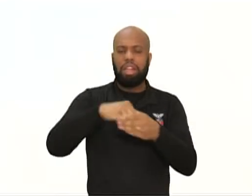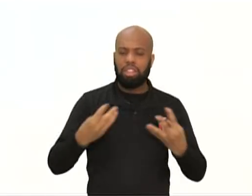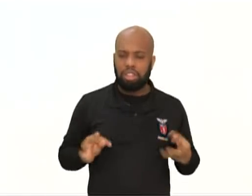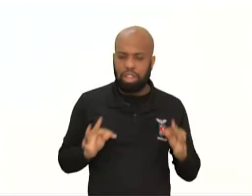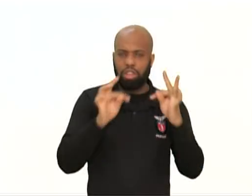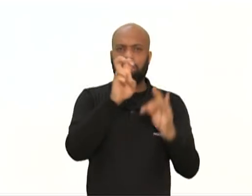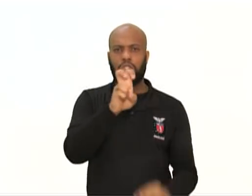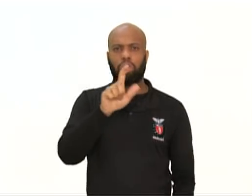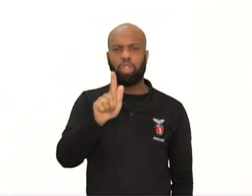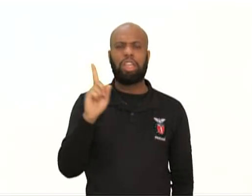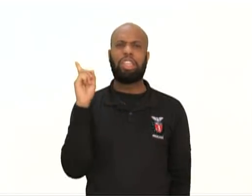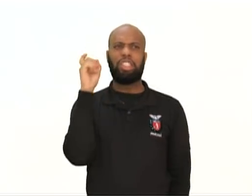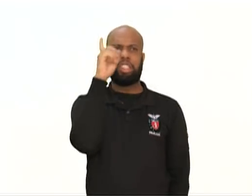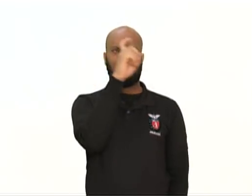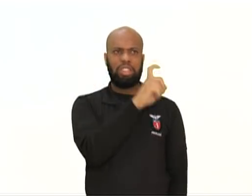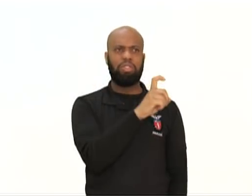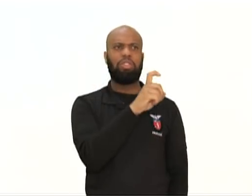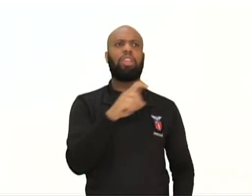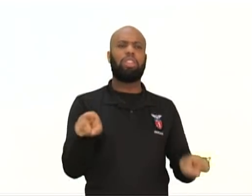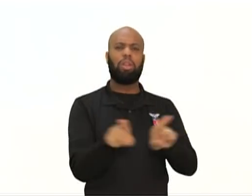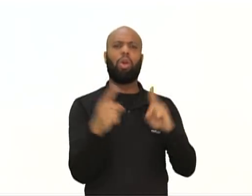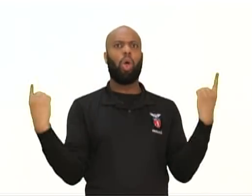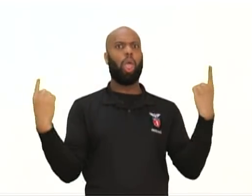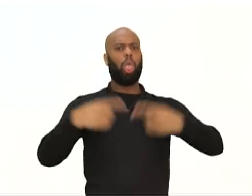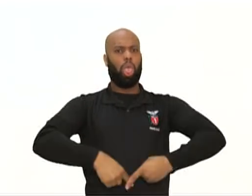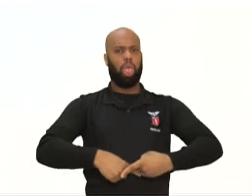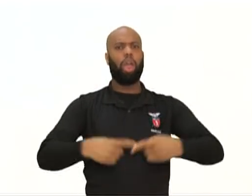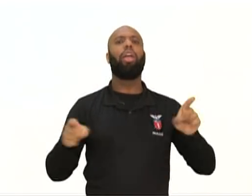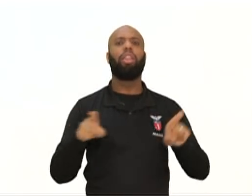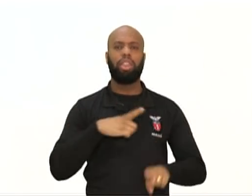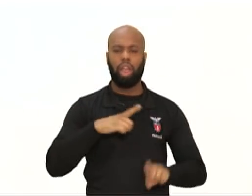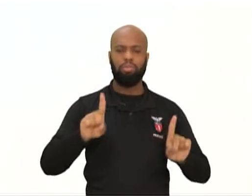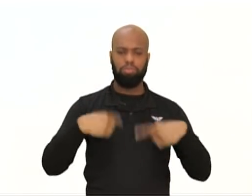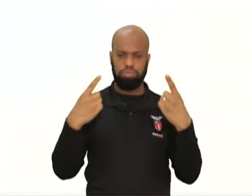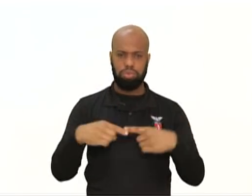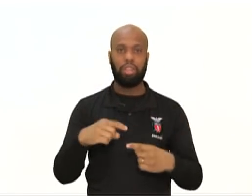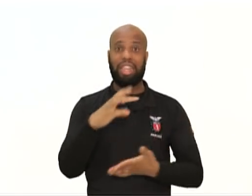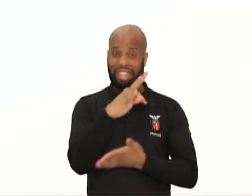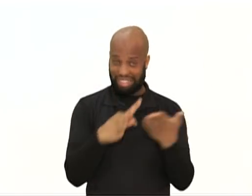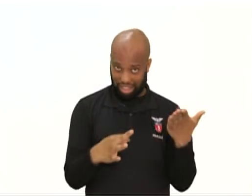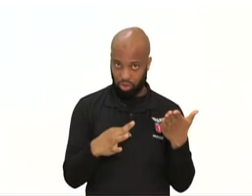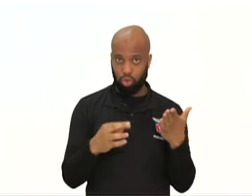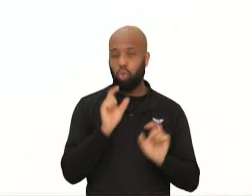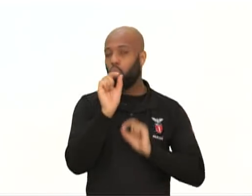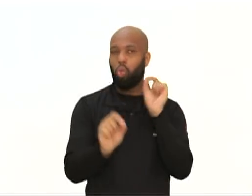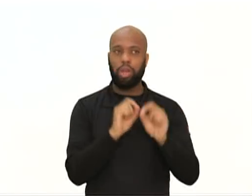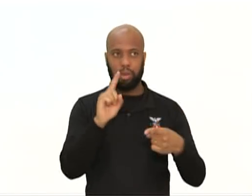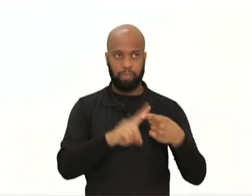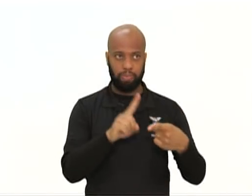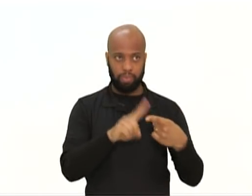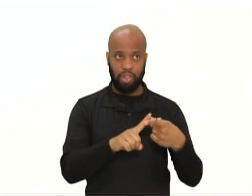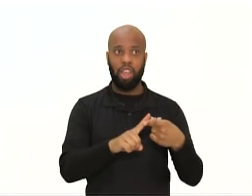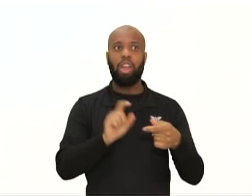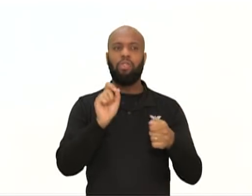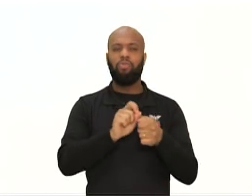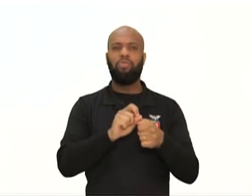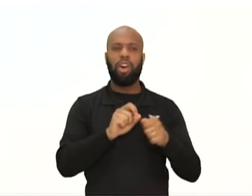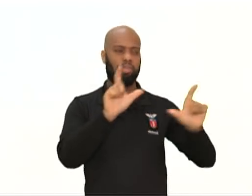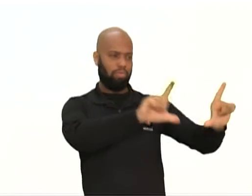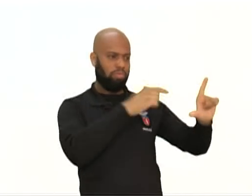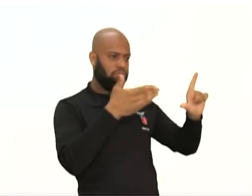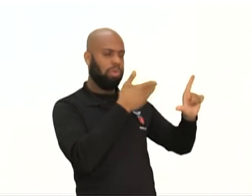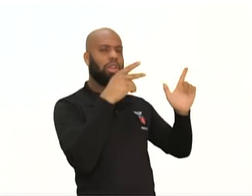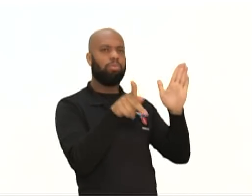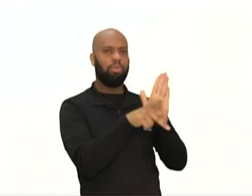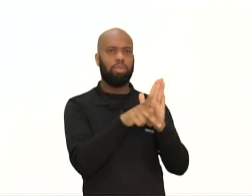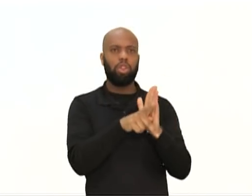complexa e desafiadora. O texto, letra A, faz propaganda da tecnologia